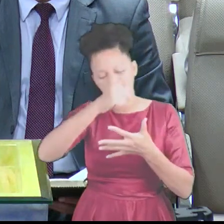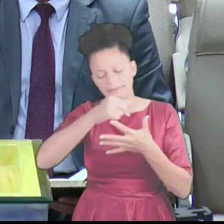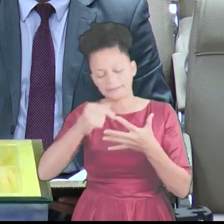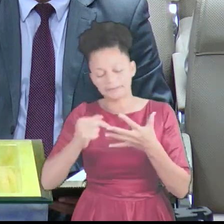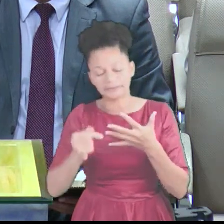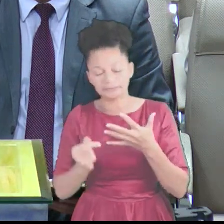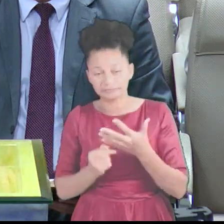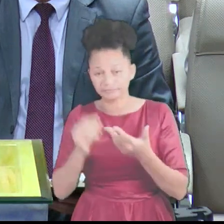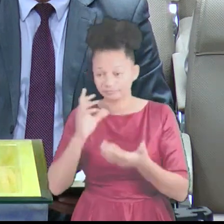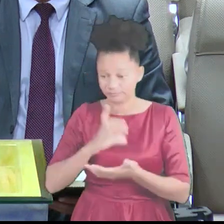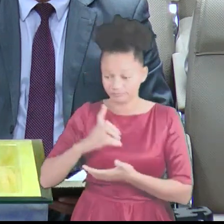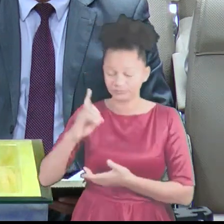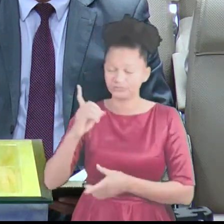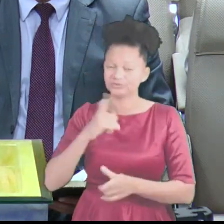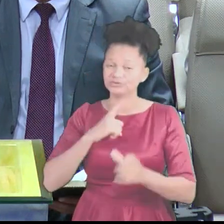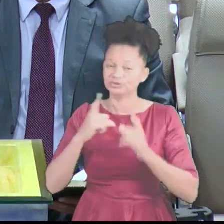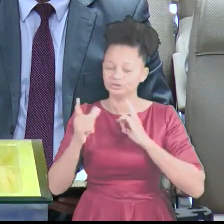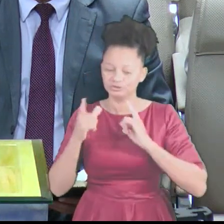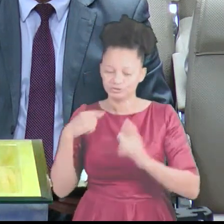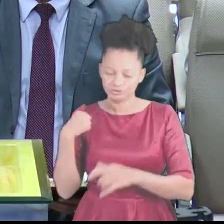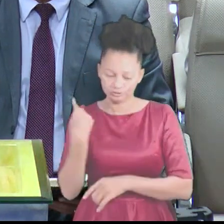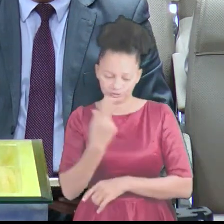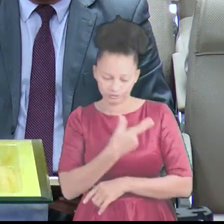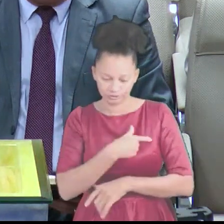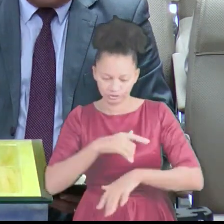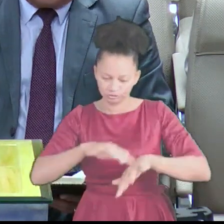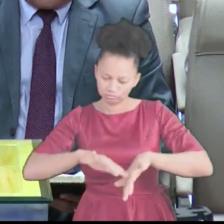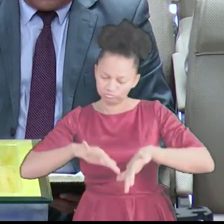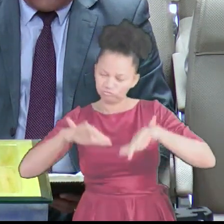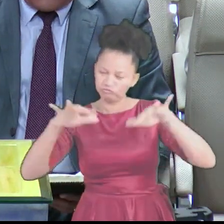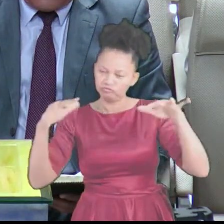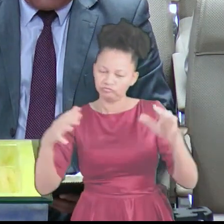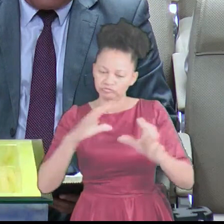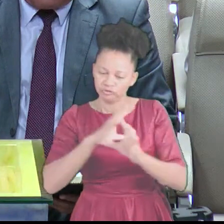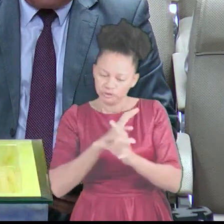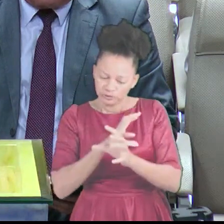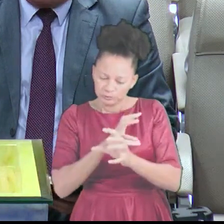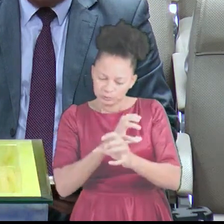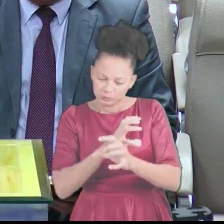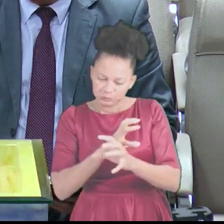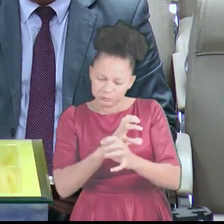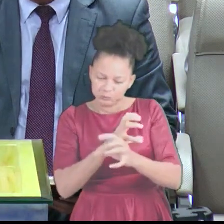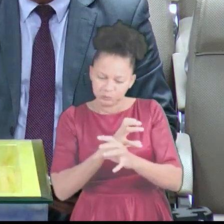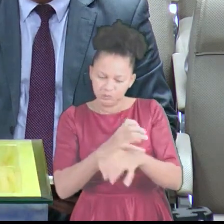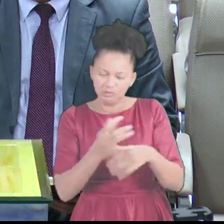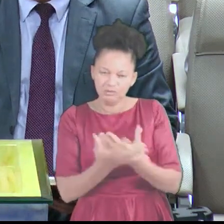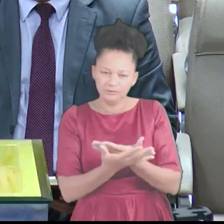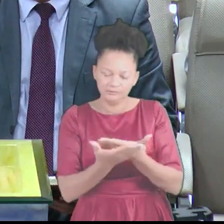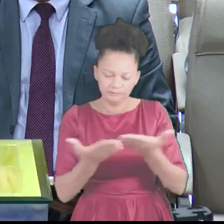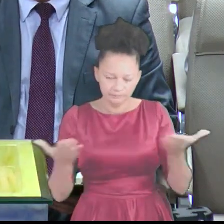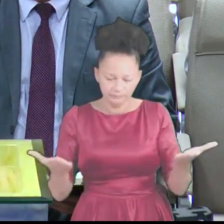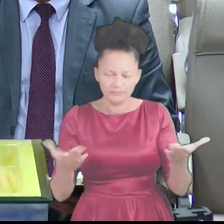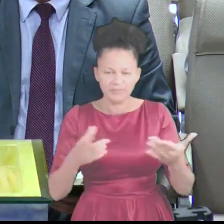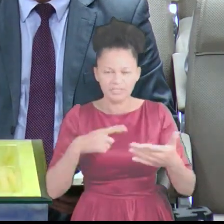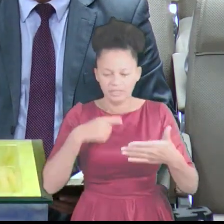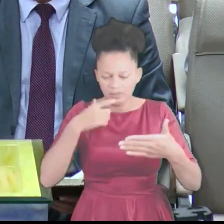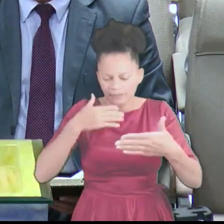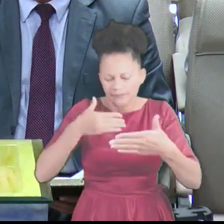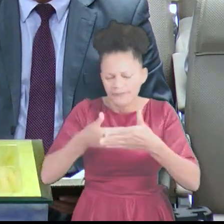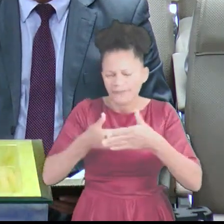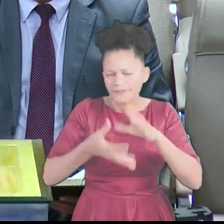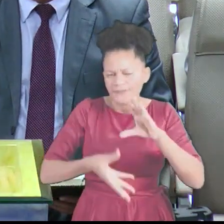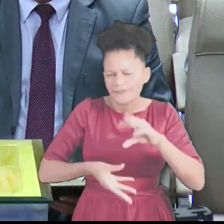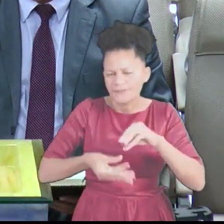Deus tem para nós no vale de ossos secos. Aqui está uma brevidade ou um